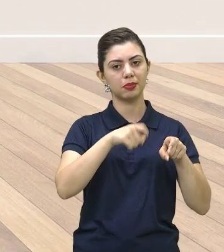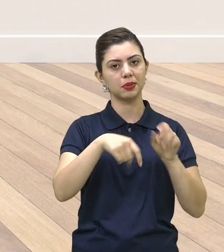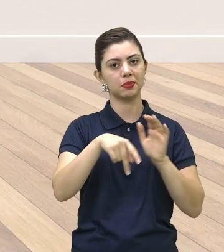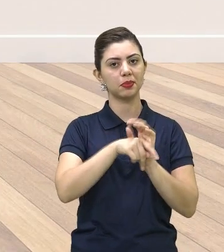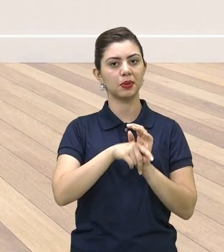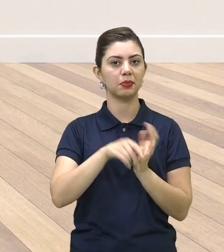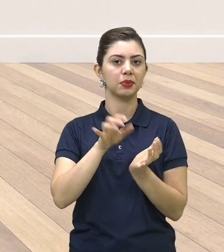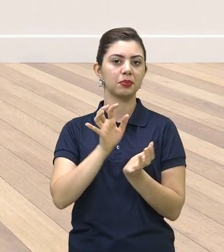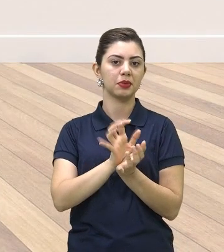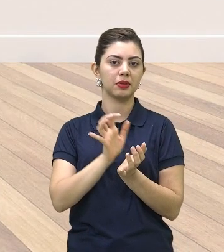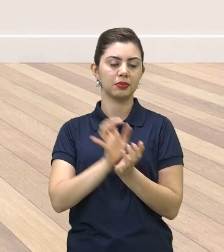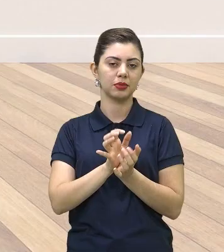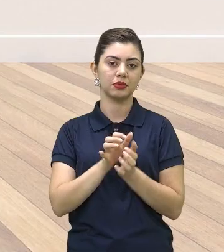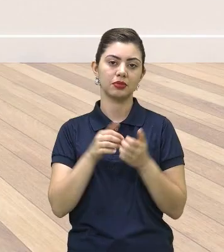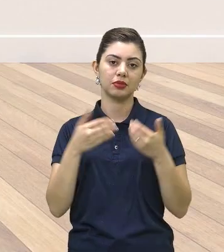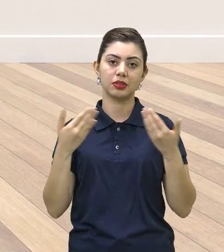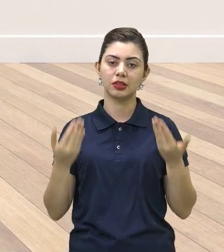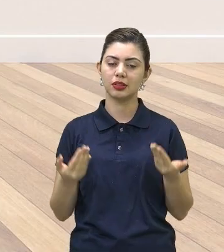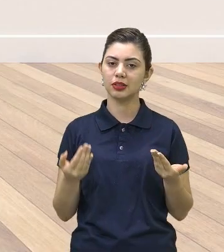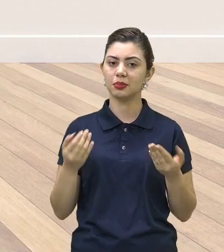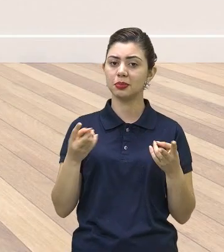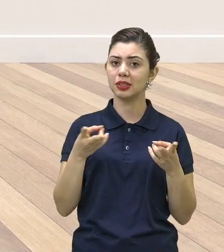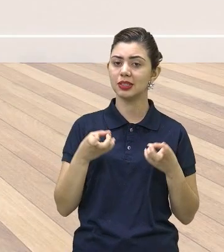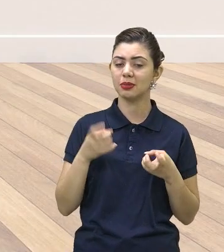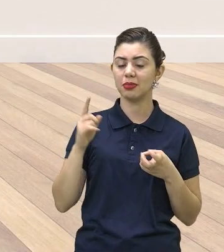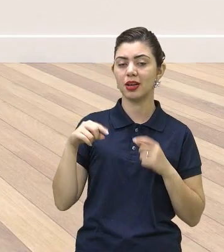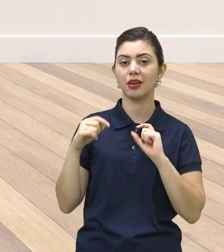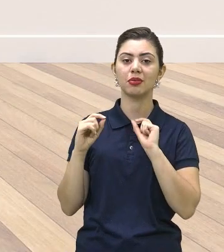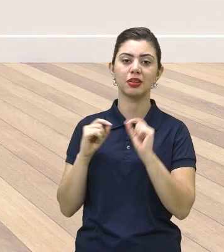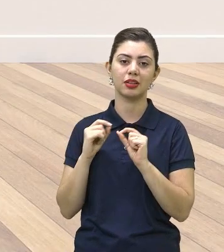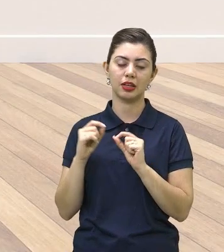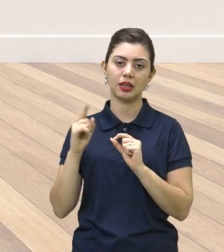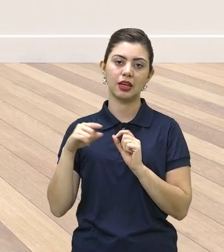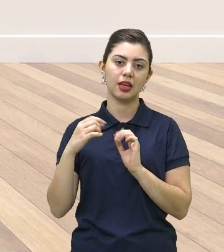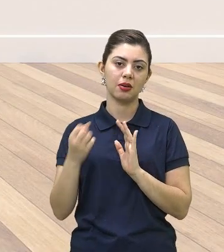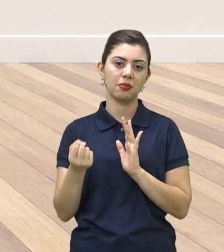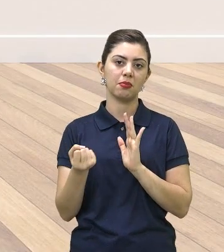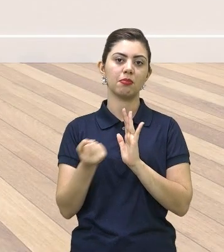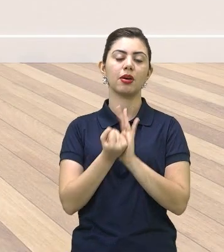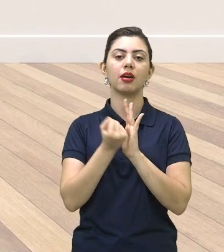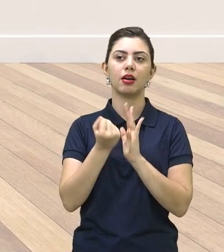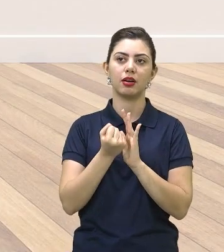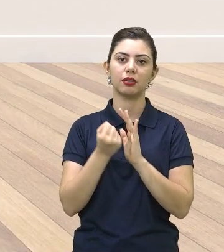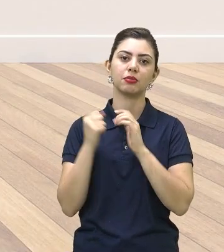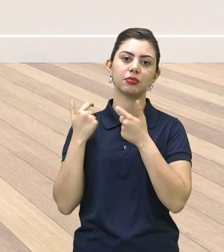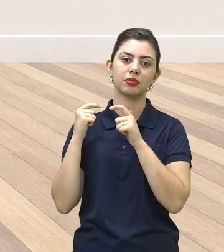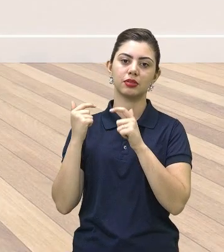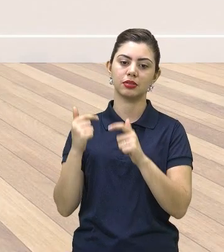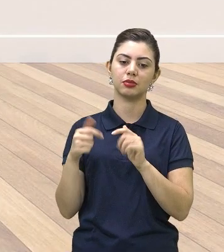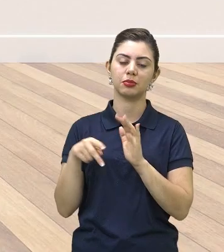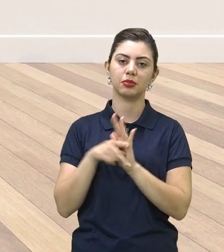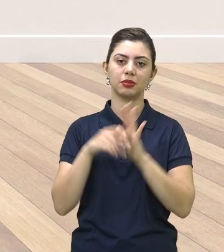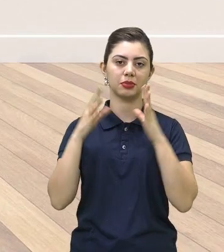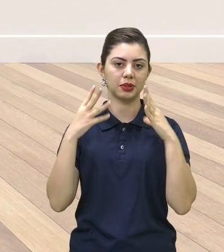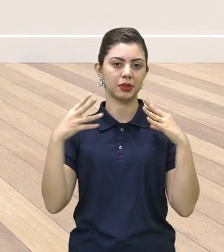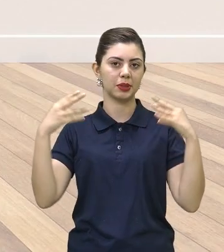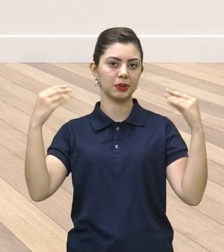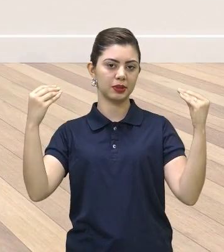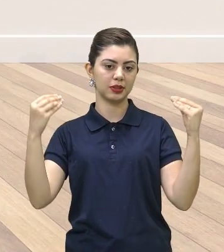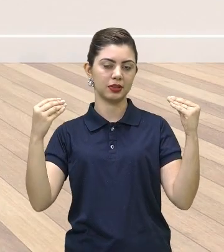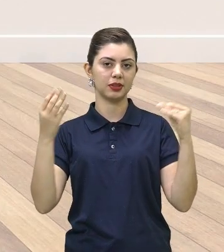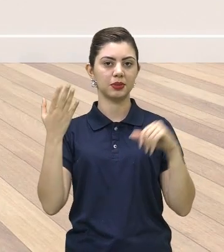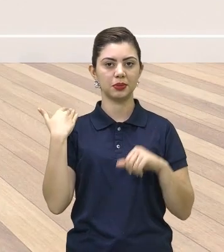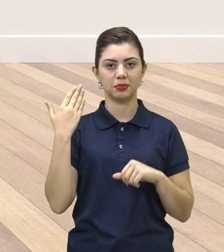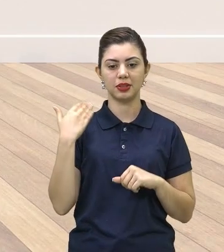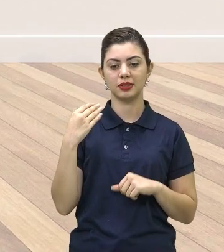mesmo, esses legados que foram deixados por essa invasão, então, holandesa dentro, né, deste